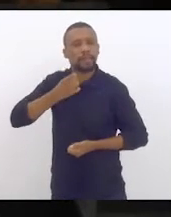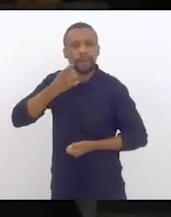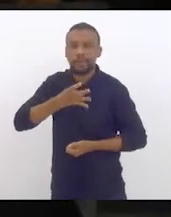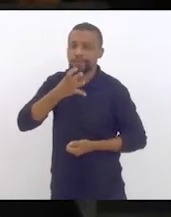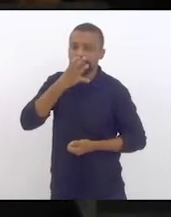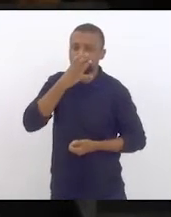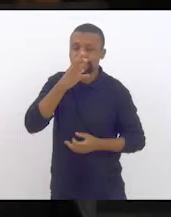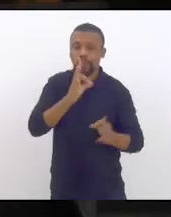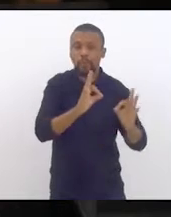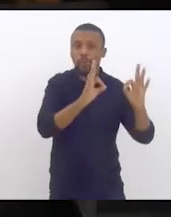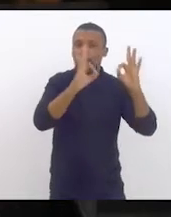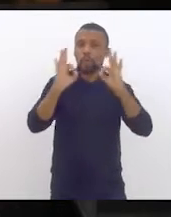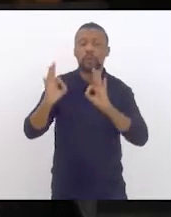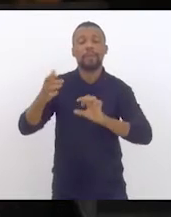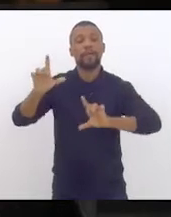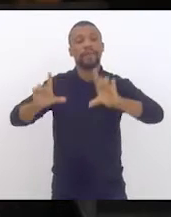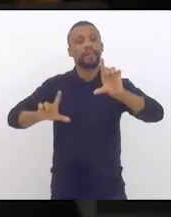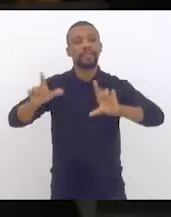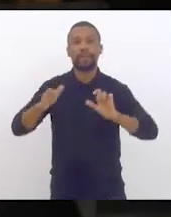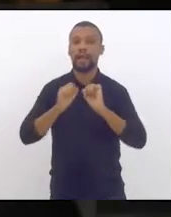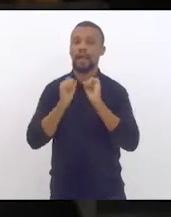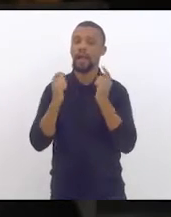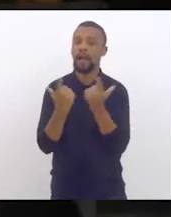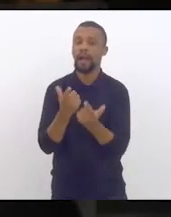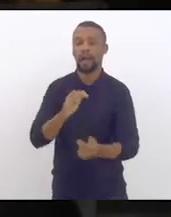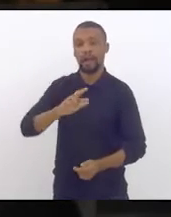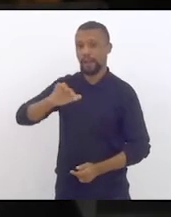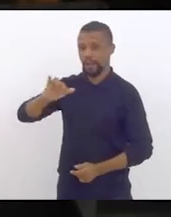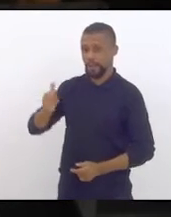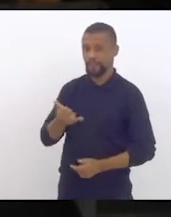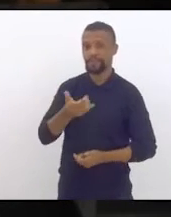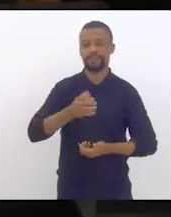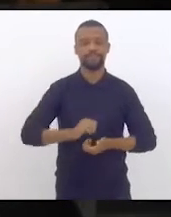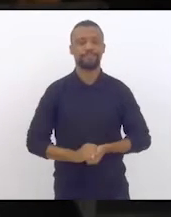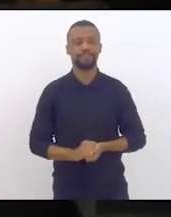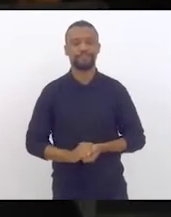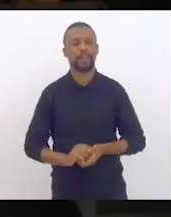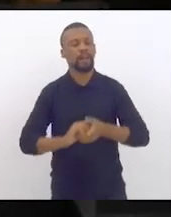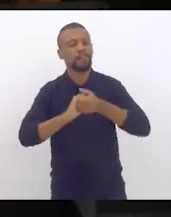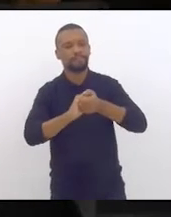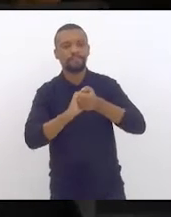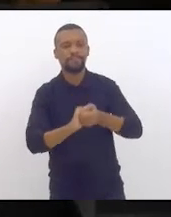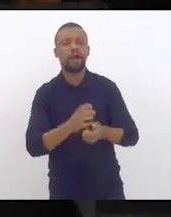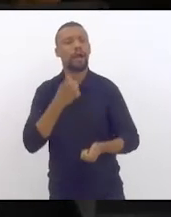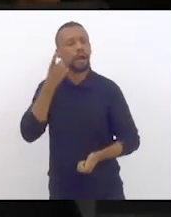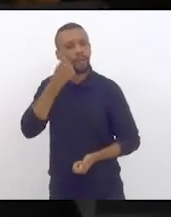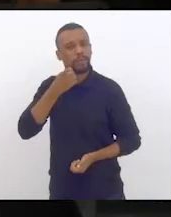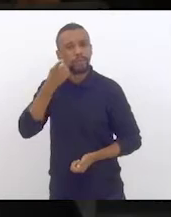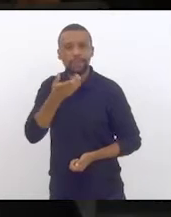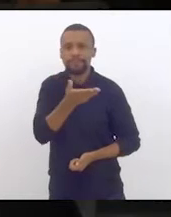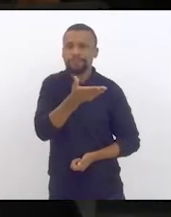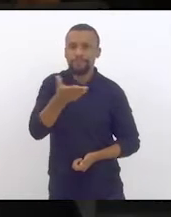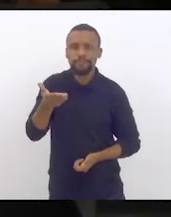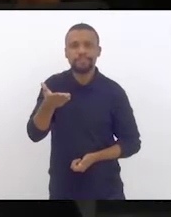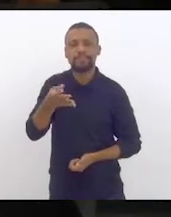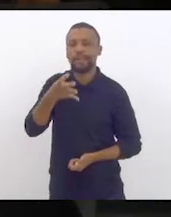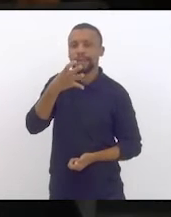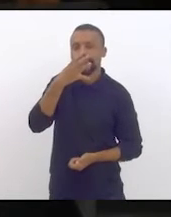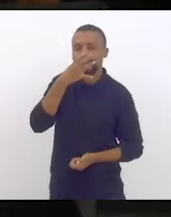assistem pela TV alerj Olá senhoras e senhores deputados e